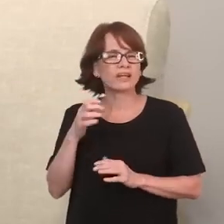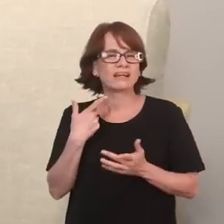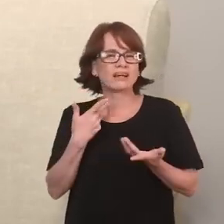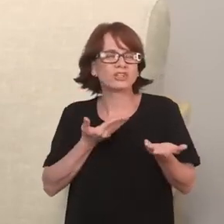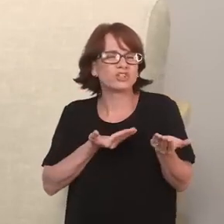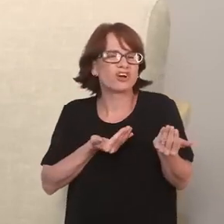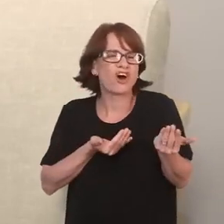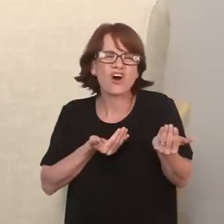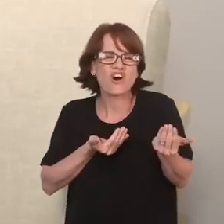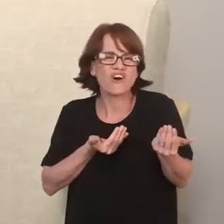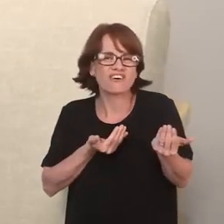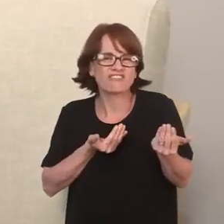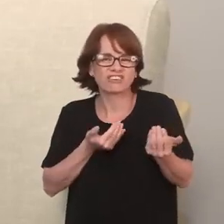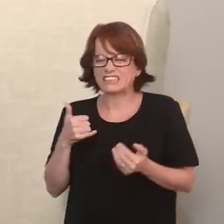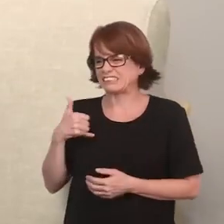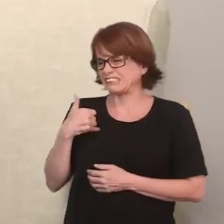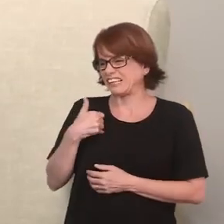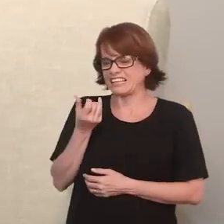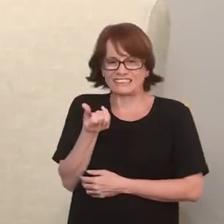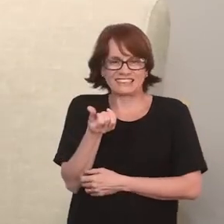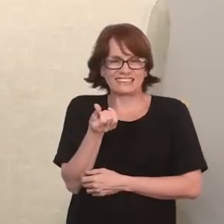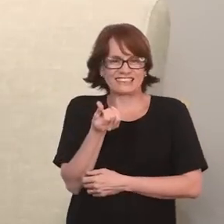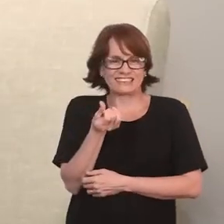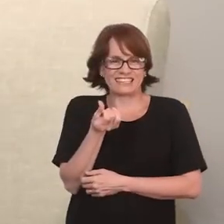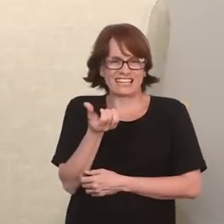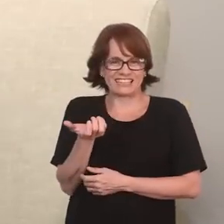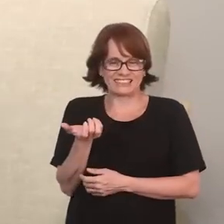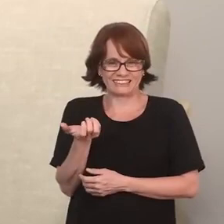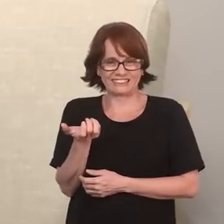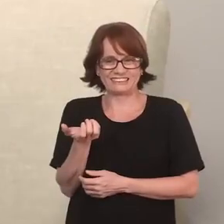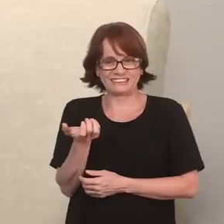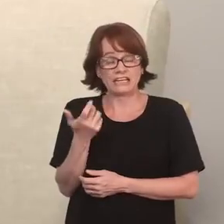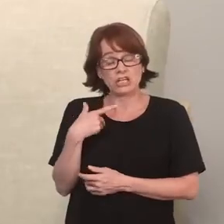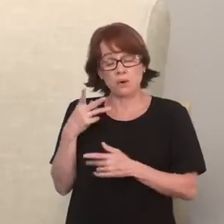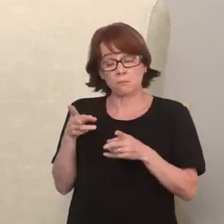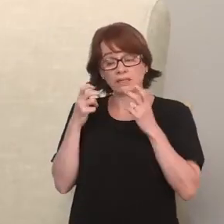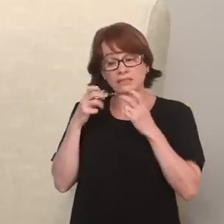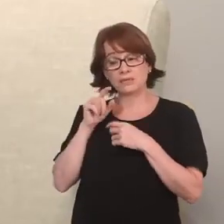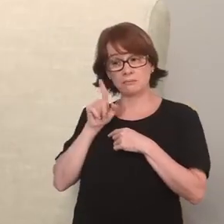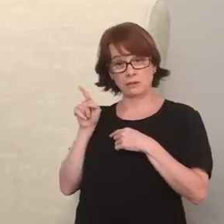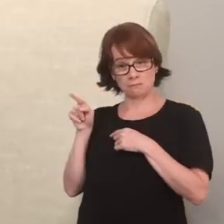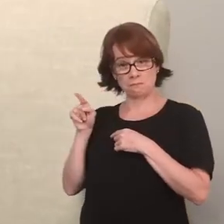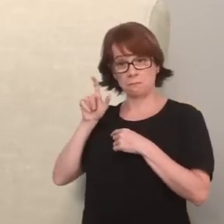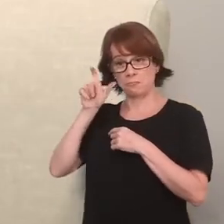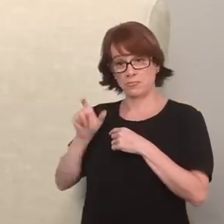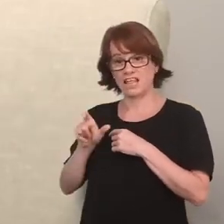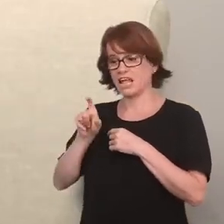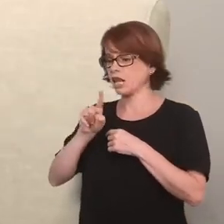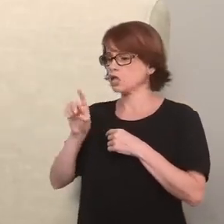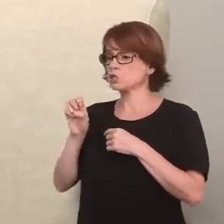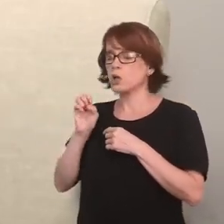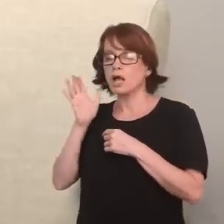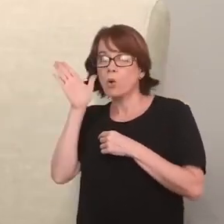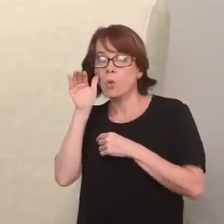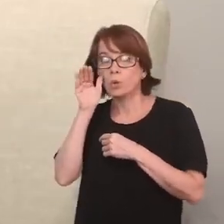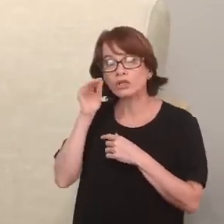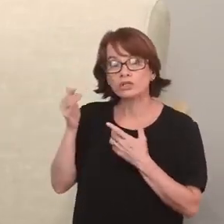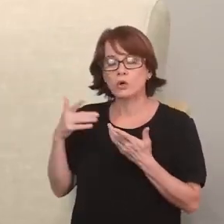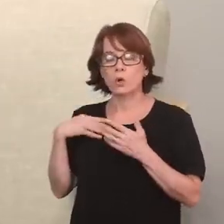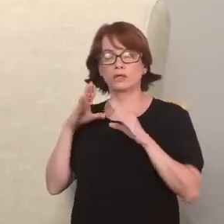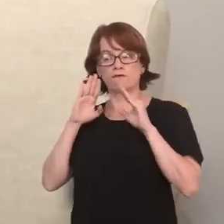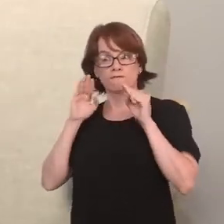né? E eu vi, assim, ela tinha muita vontade de aprender, muito curiosa, sabe? E